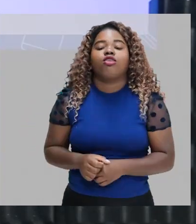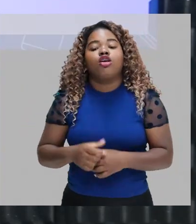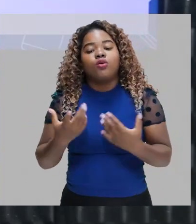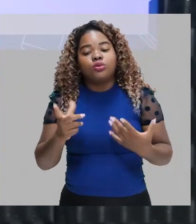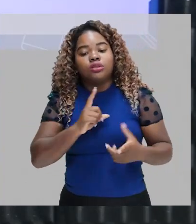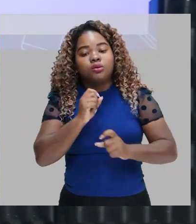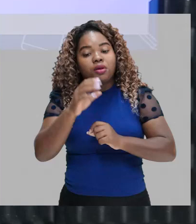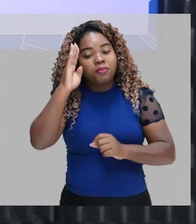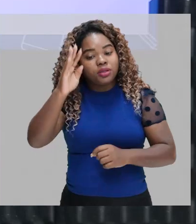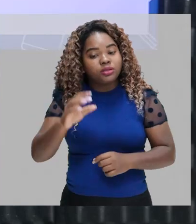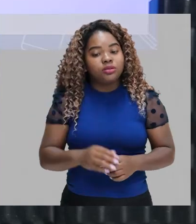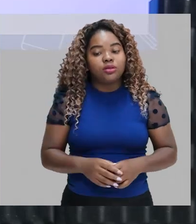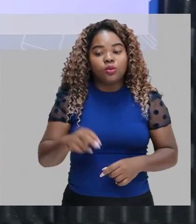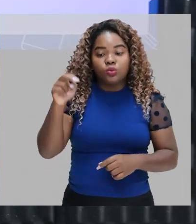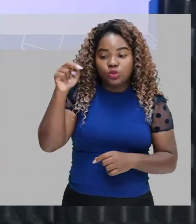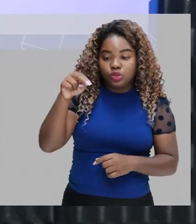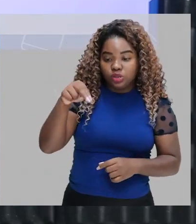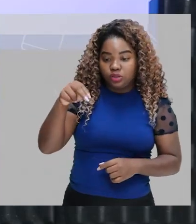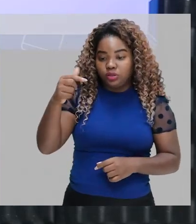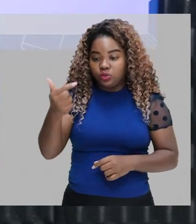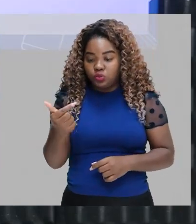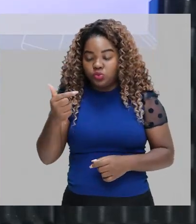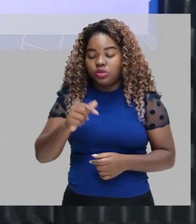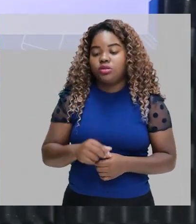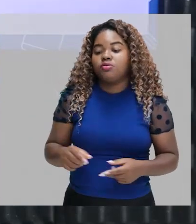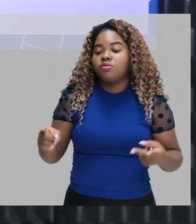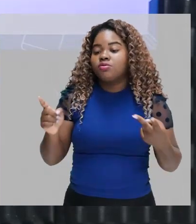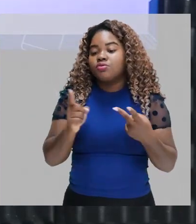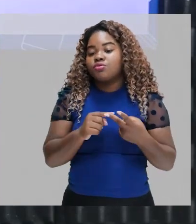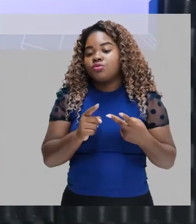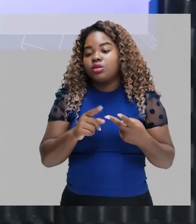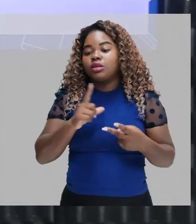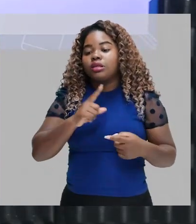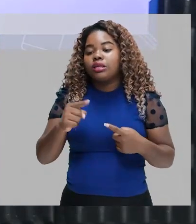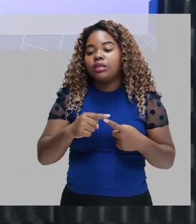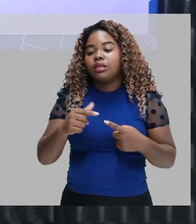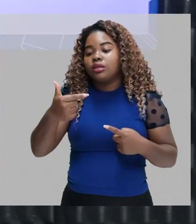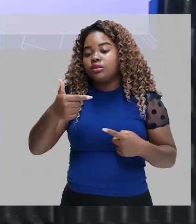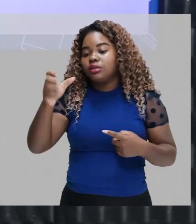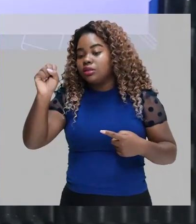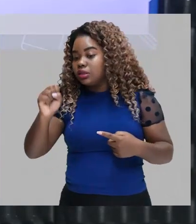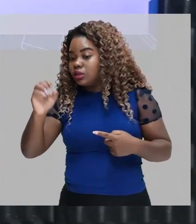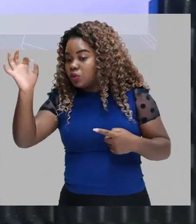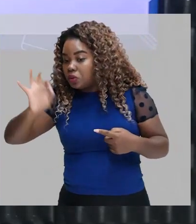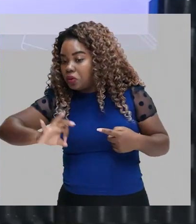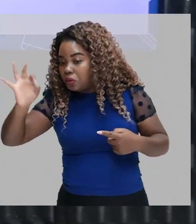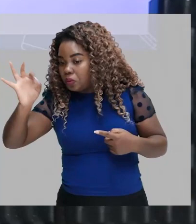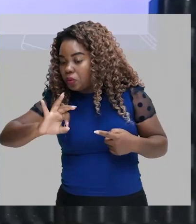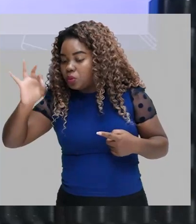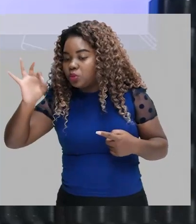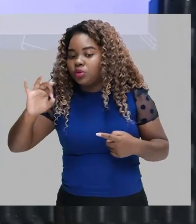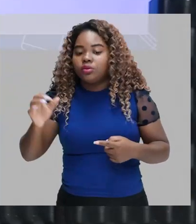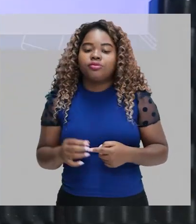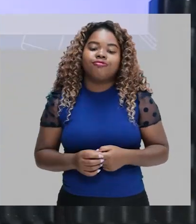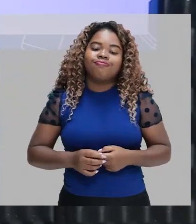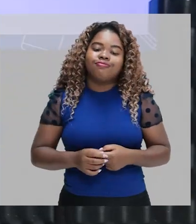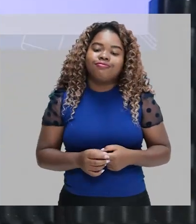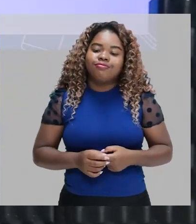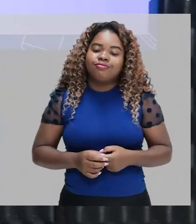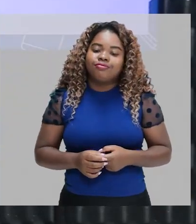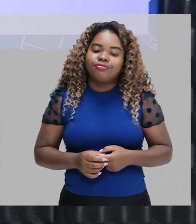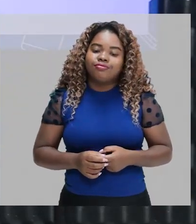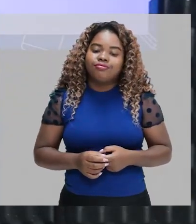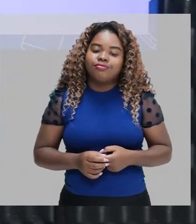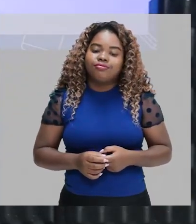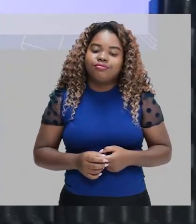principais são os gases nitrogênio, o N2, que constitui 78% do volume total.